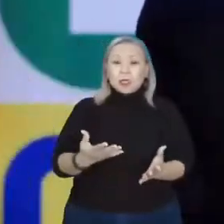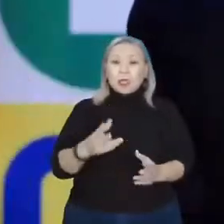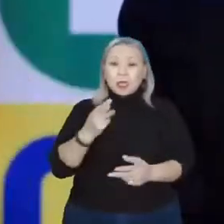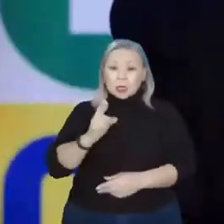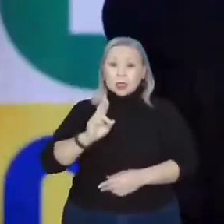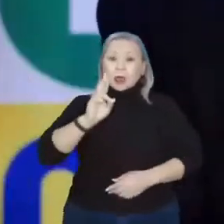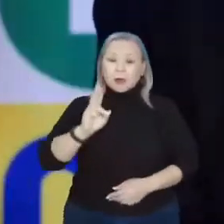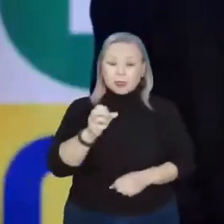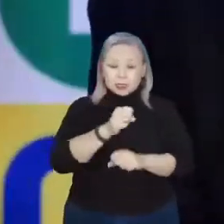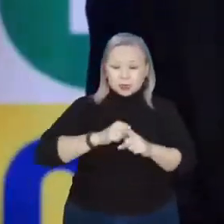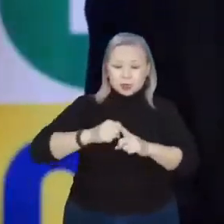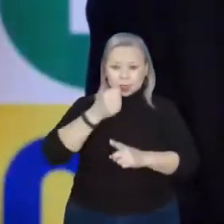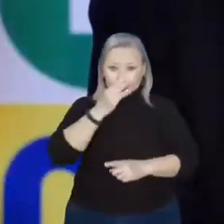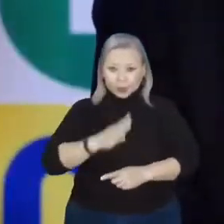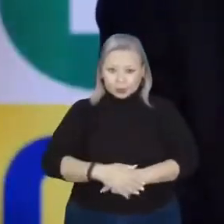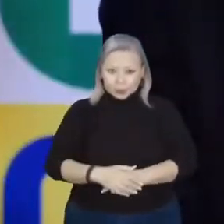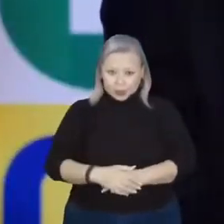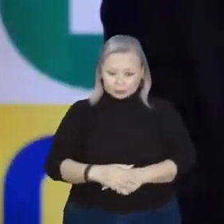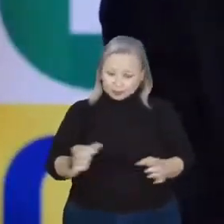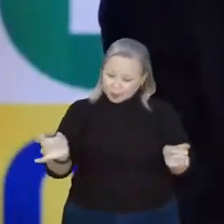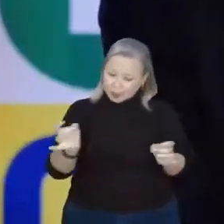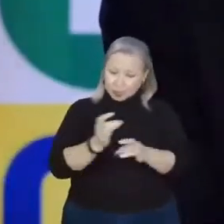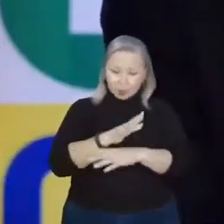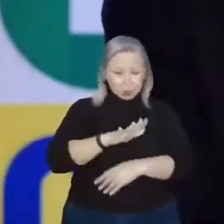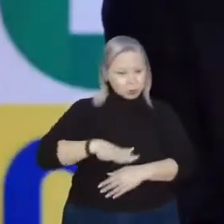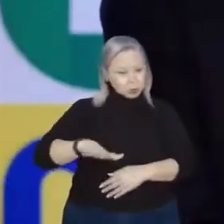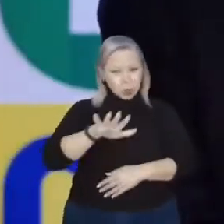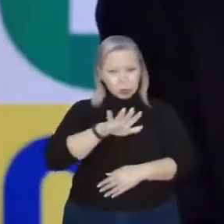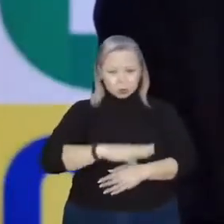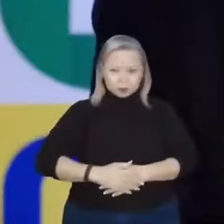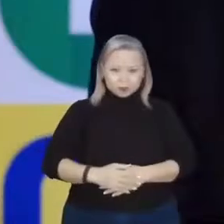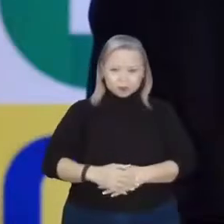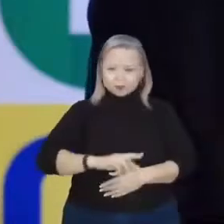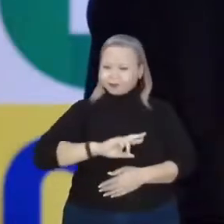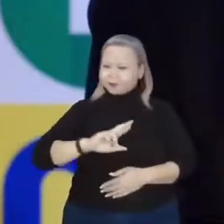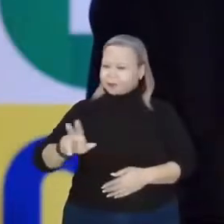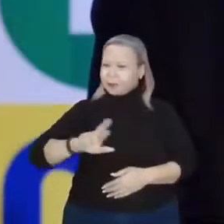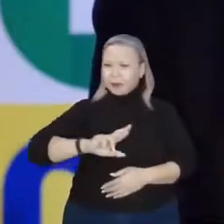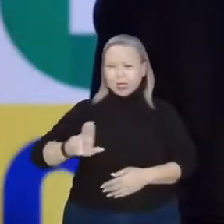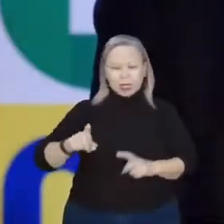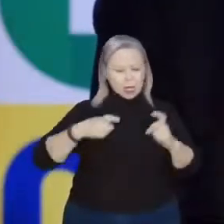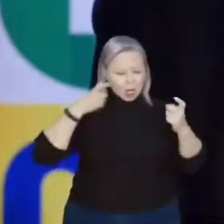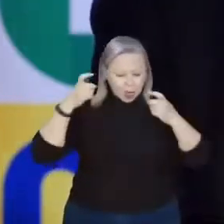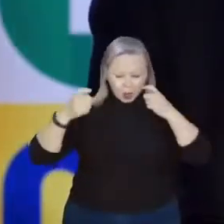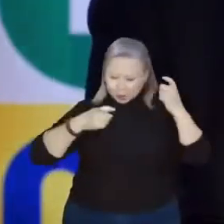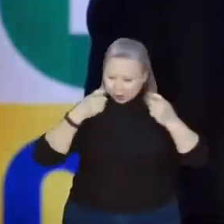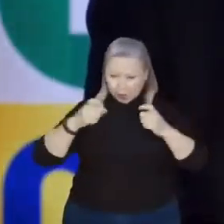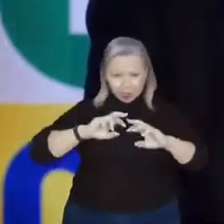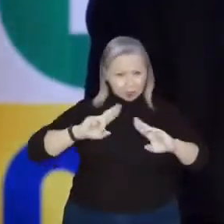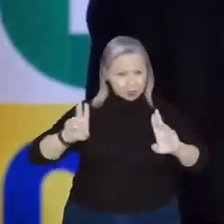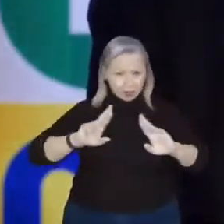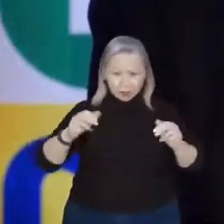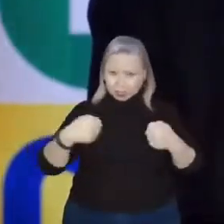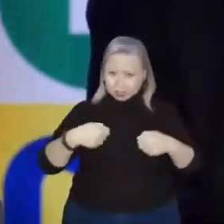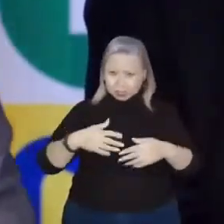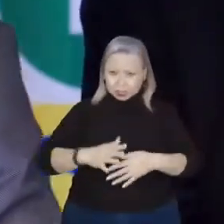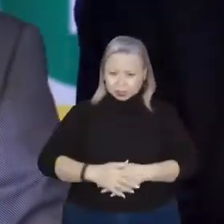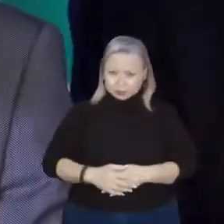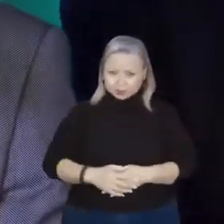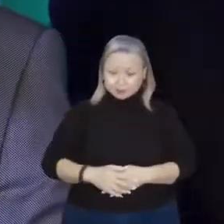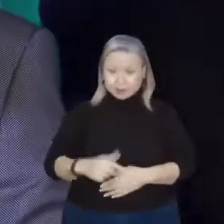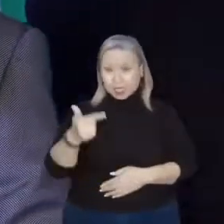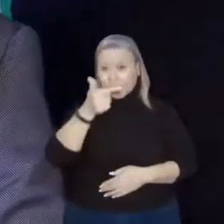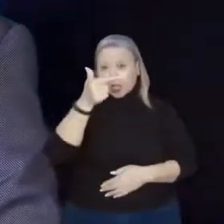na sua total plenitude. Não se preocupe com isso que nós vamos montar. A segunda coisa é